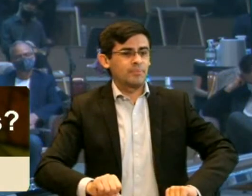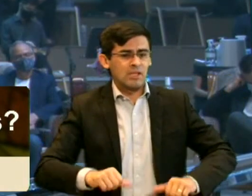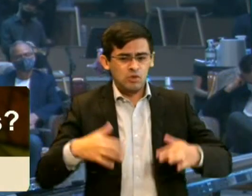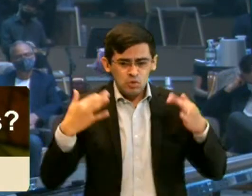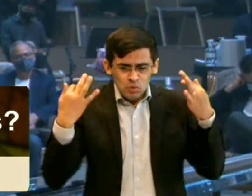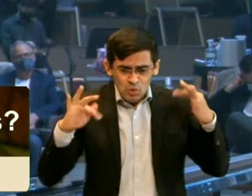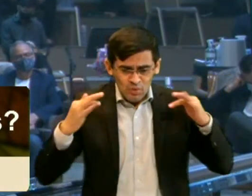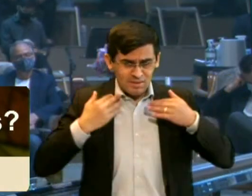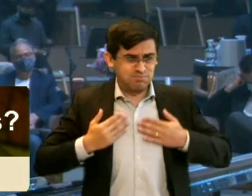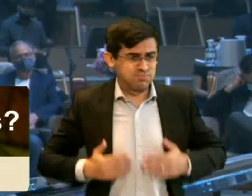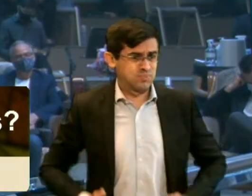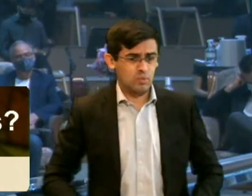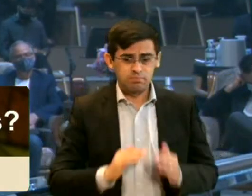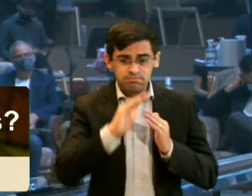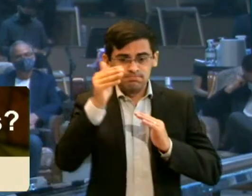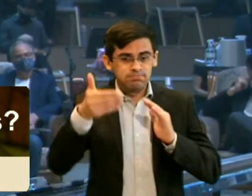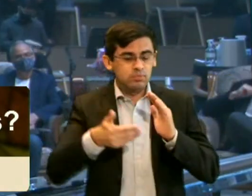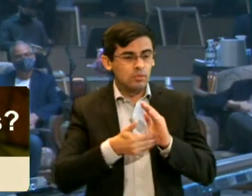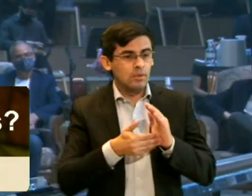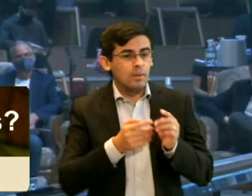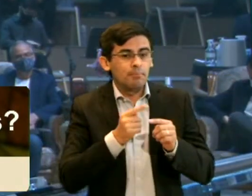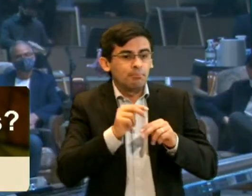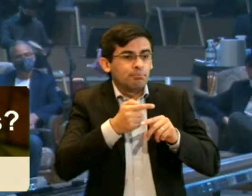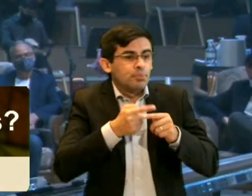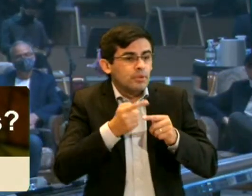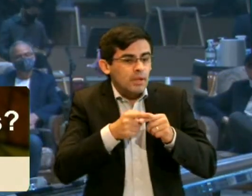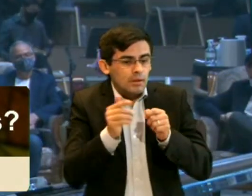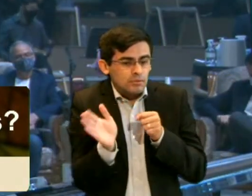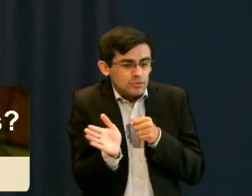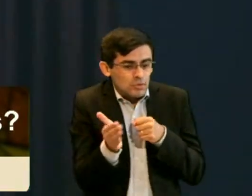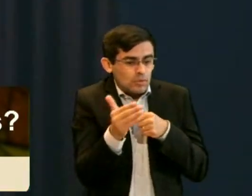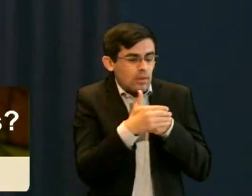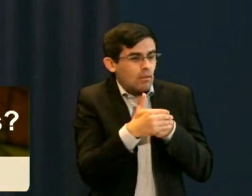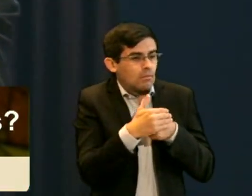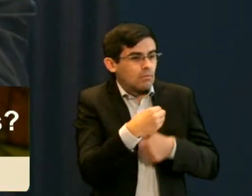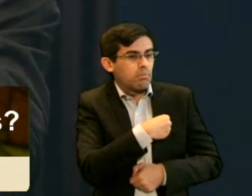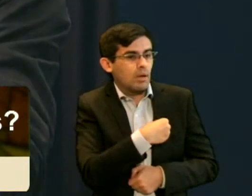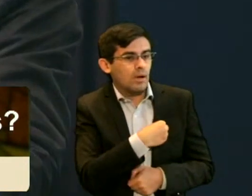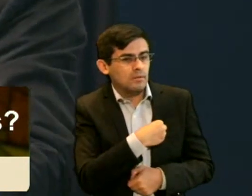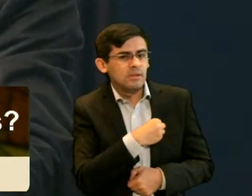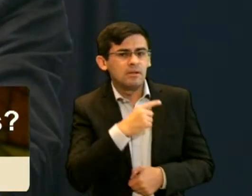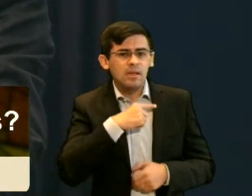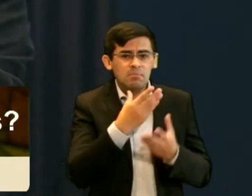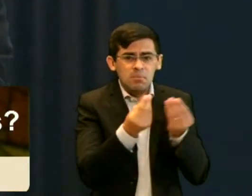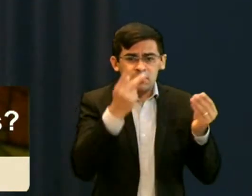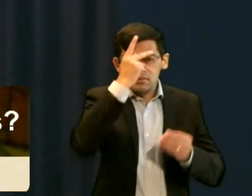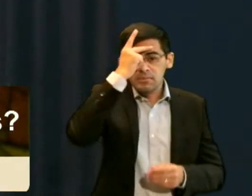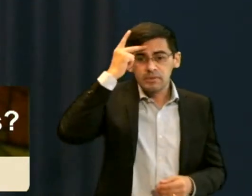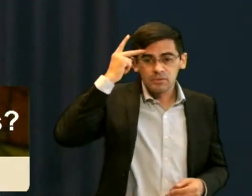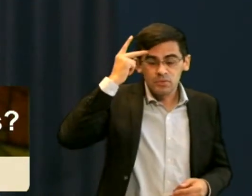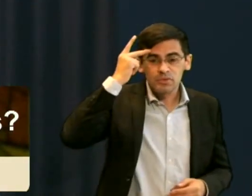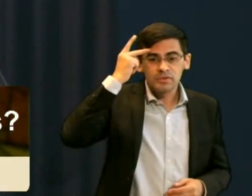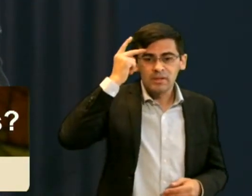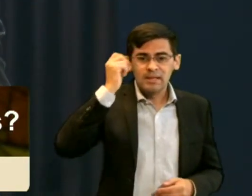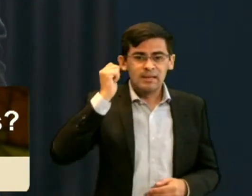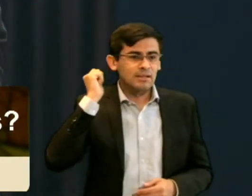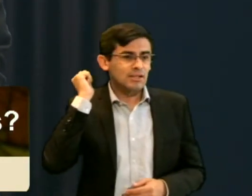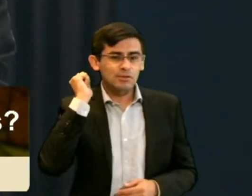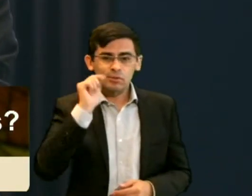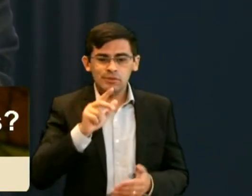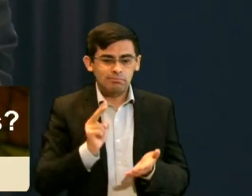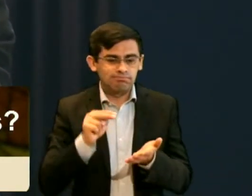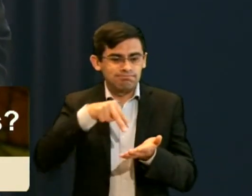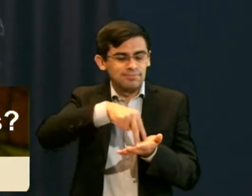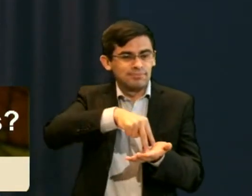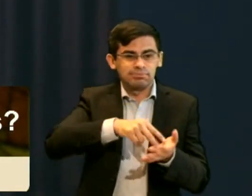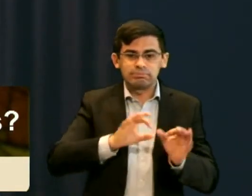Doía os ossos, é isso que ele está dizendo. E tem muita gente aqui que não consegue se